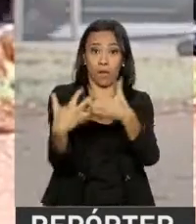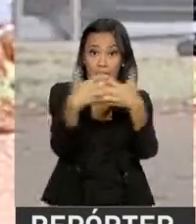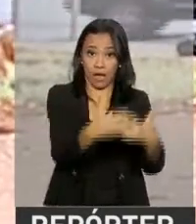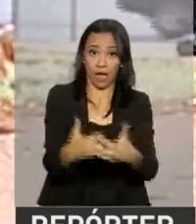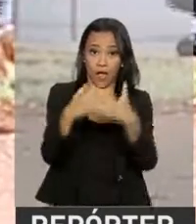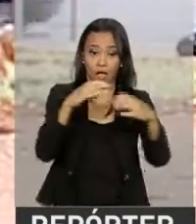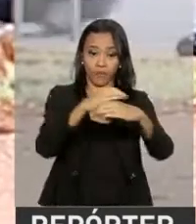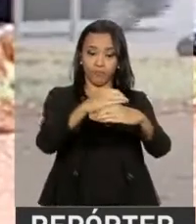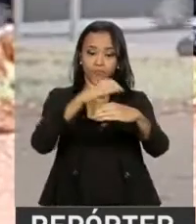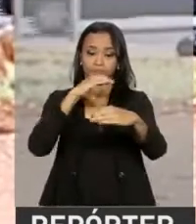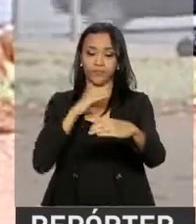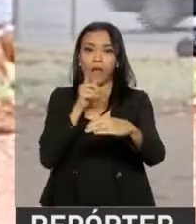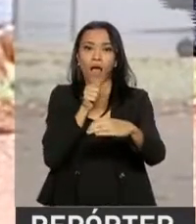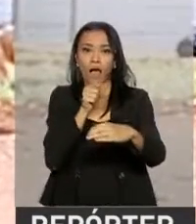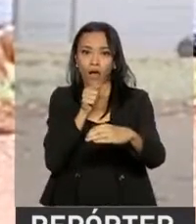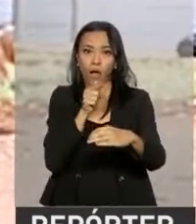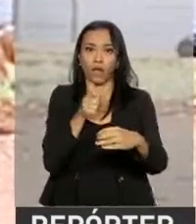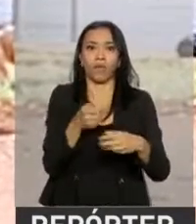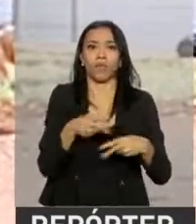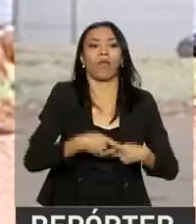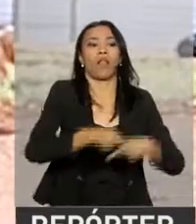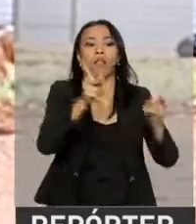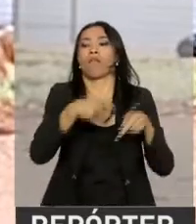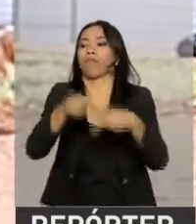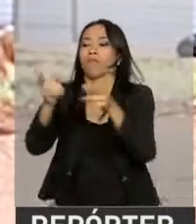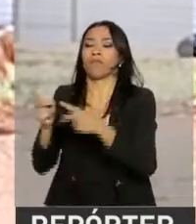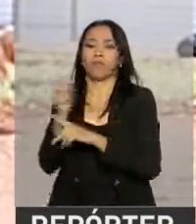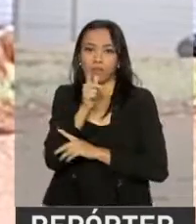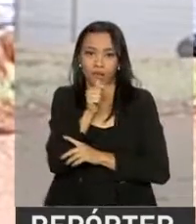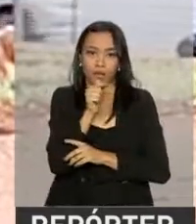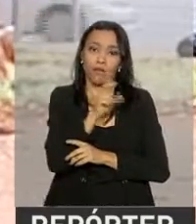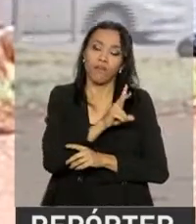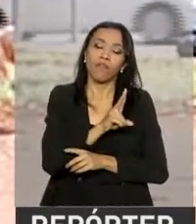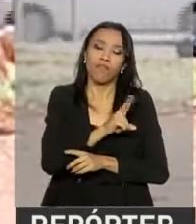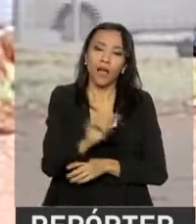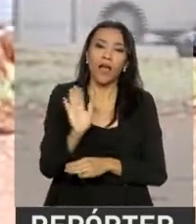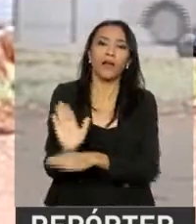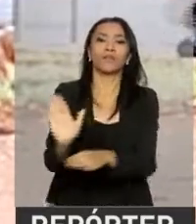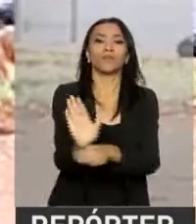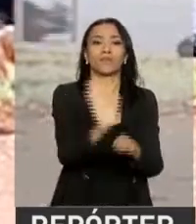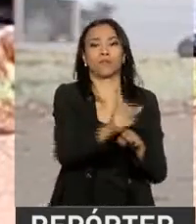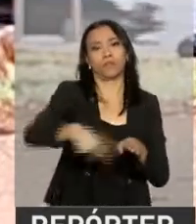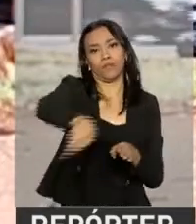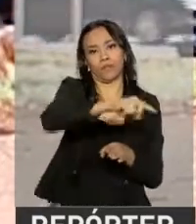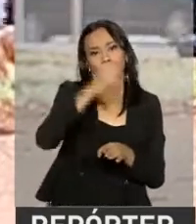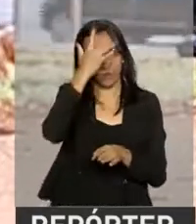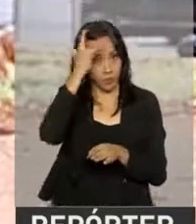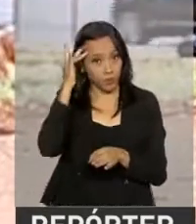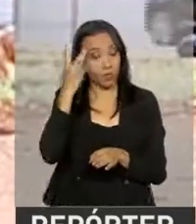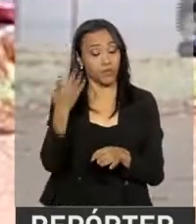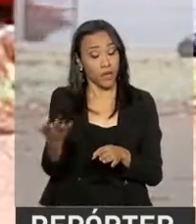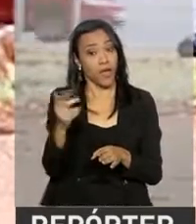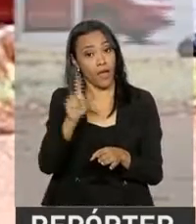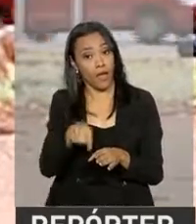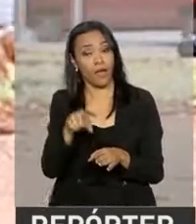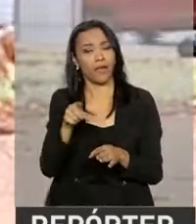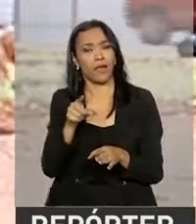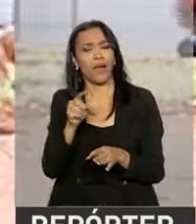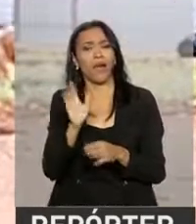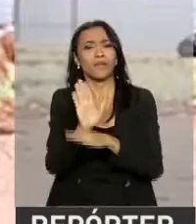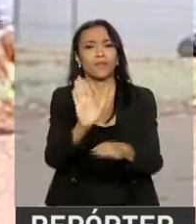carros-pipa. Cerca de 80 equipamentos vão atuar no abastecimento da população. A previsão é atender mais